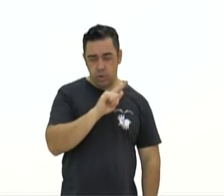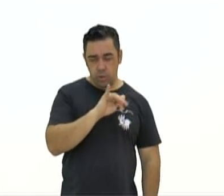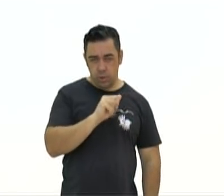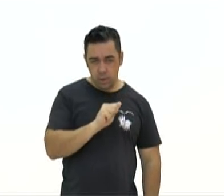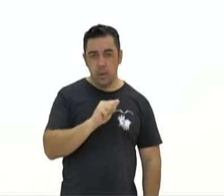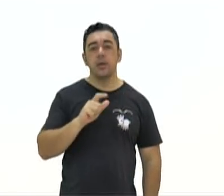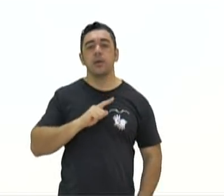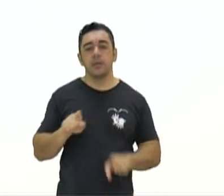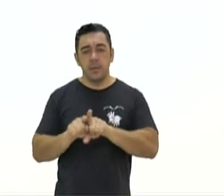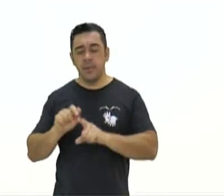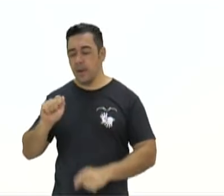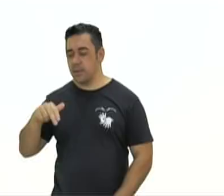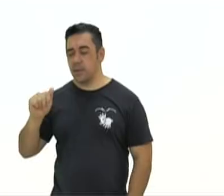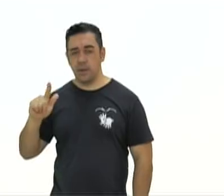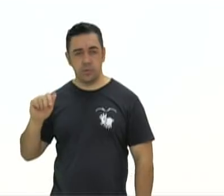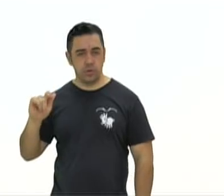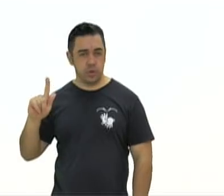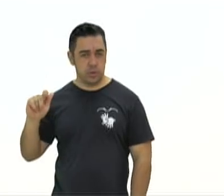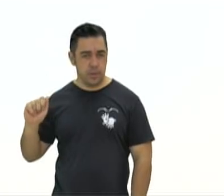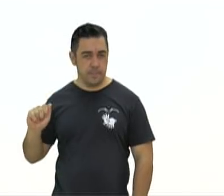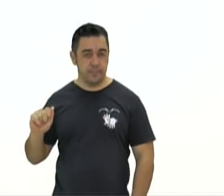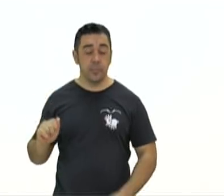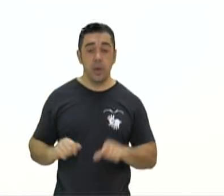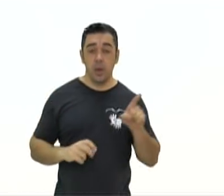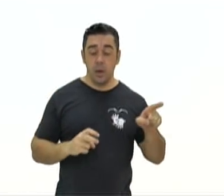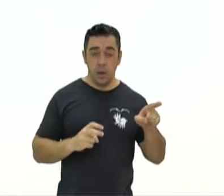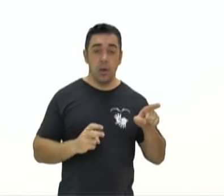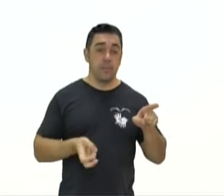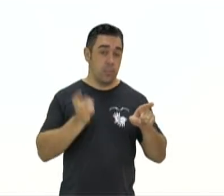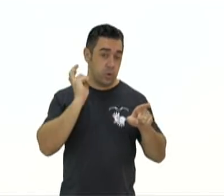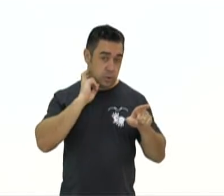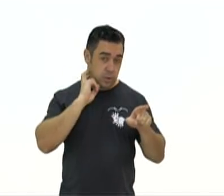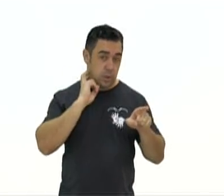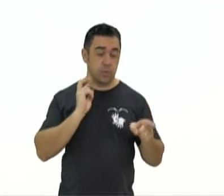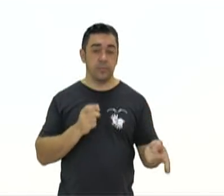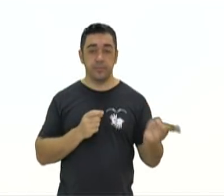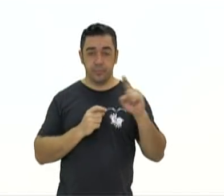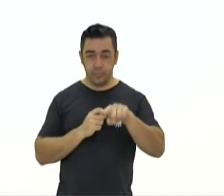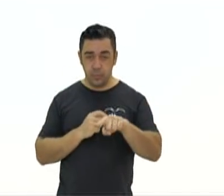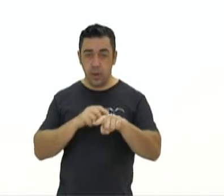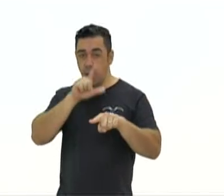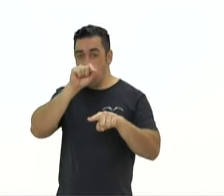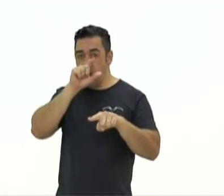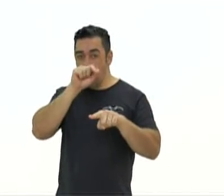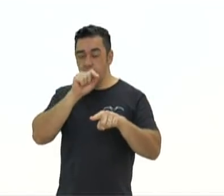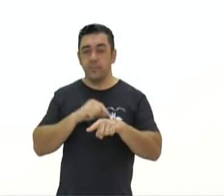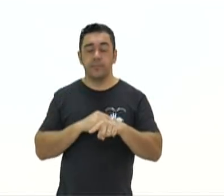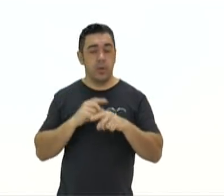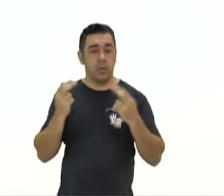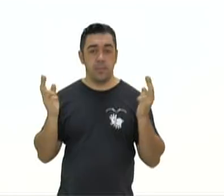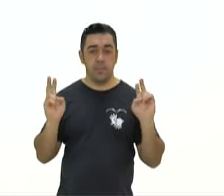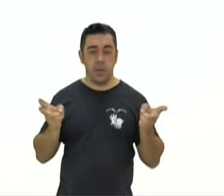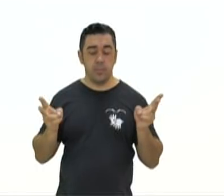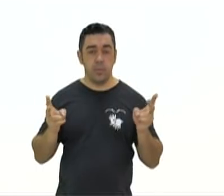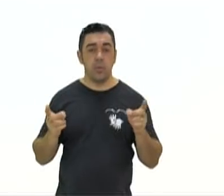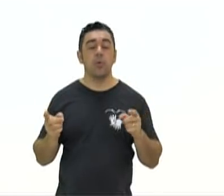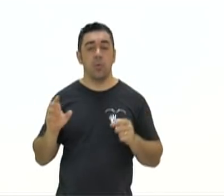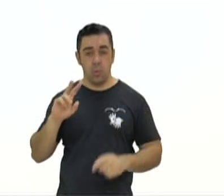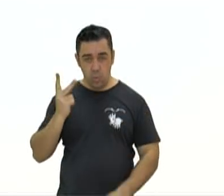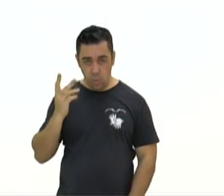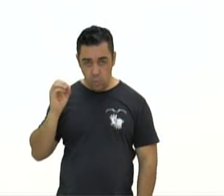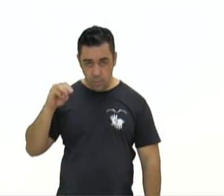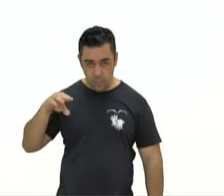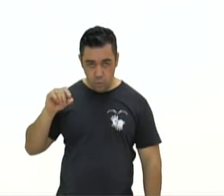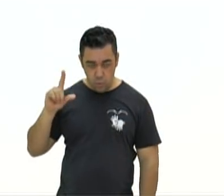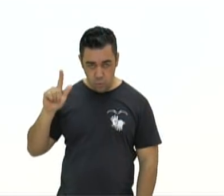a asa de uma ave é homóloga. Por quê? Ambas têm ossos. Ah, professora, mas um tem pena e o outro não tem. Tudo bem, mas mesmo